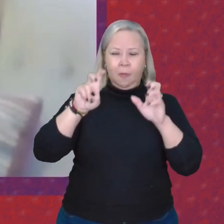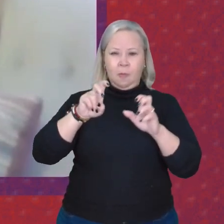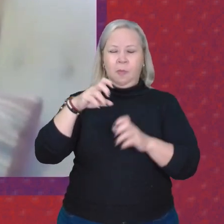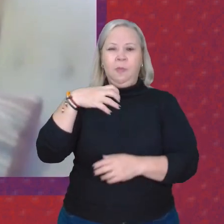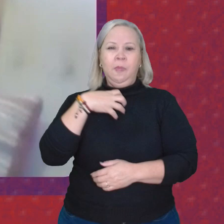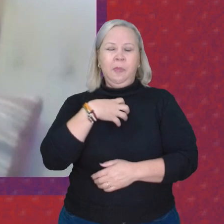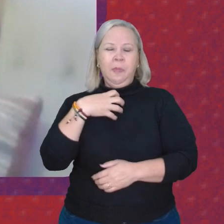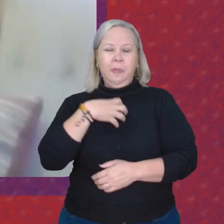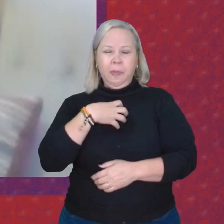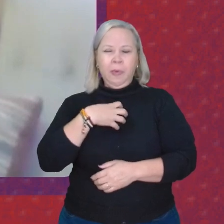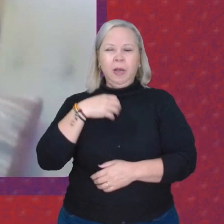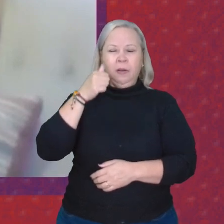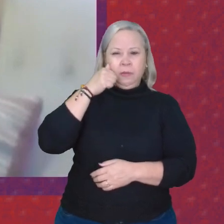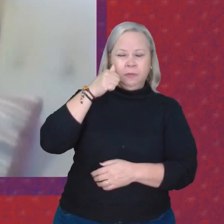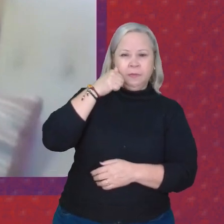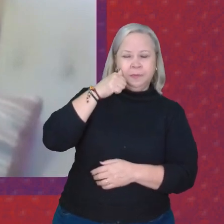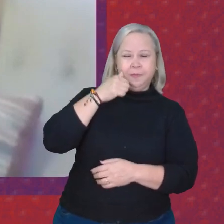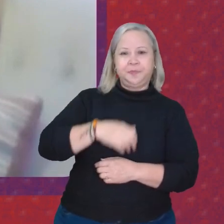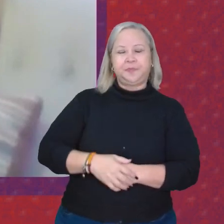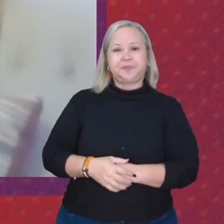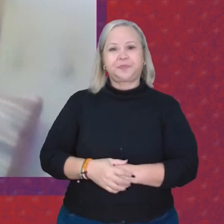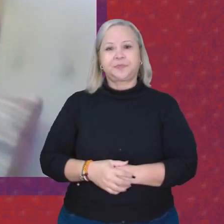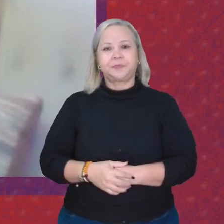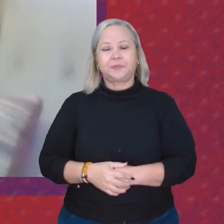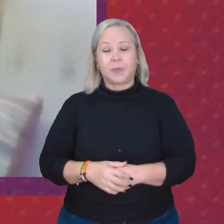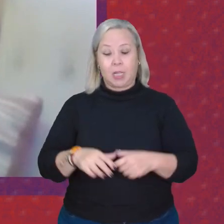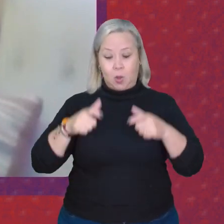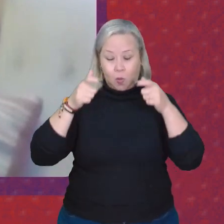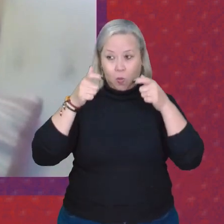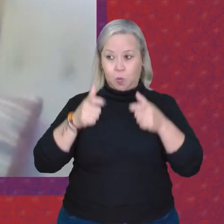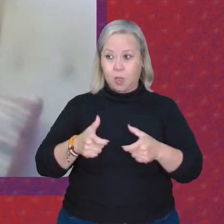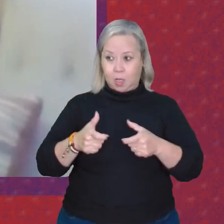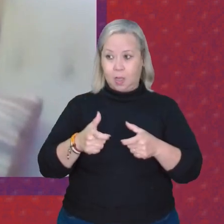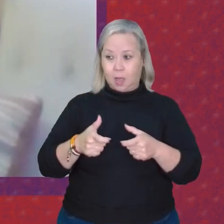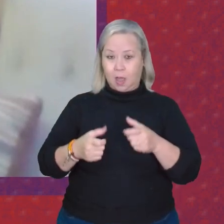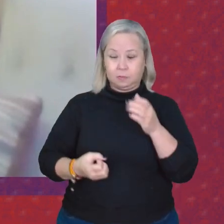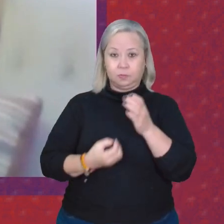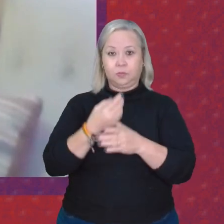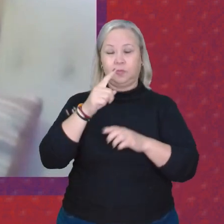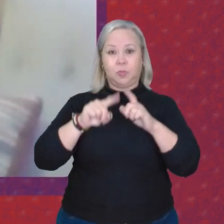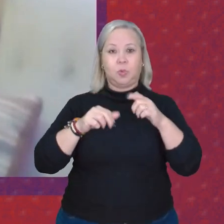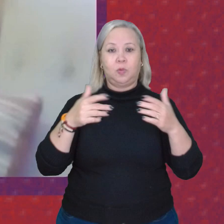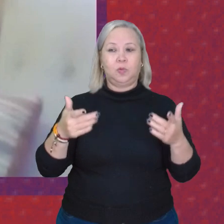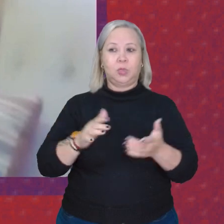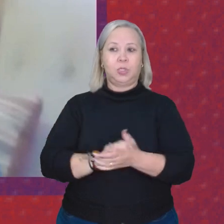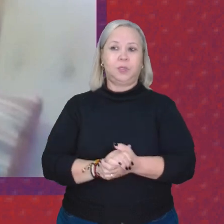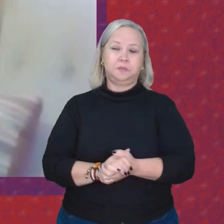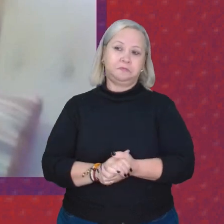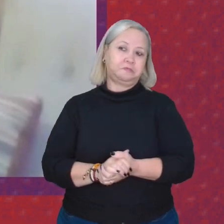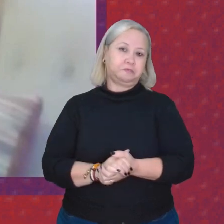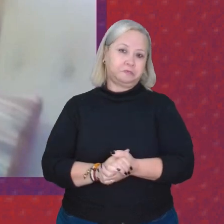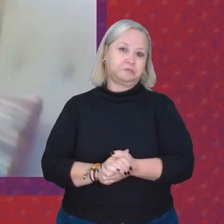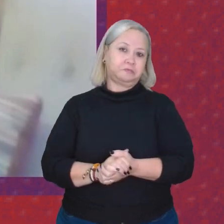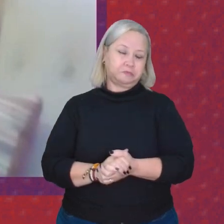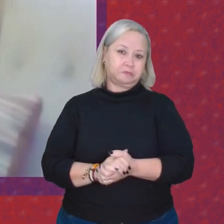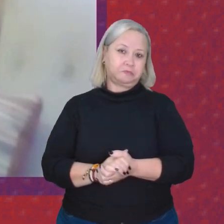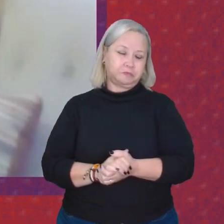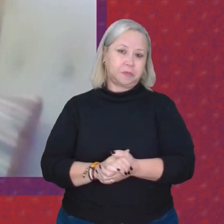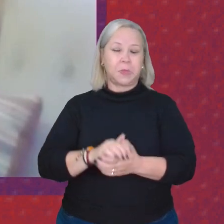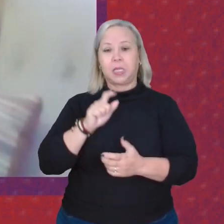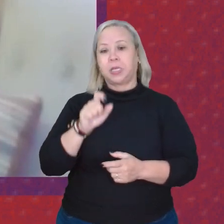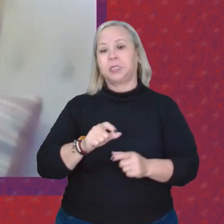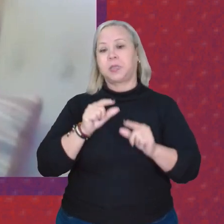realizados no espaço produtivo de mercado, são